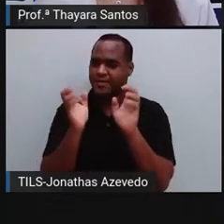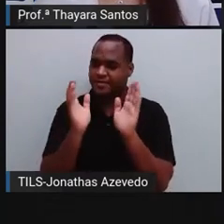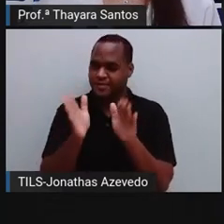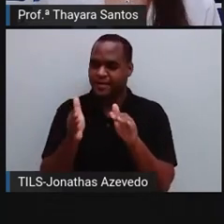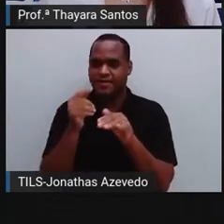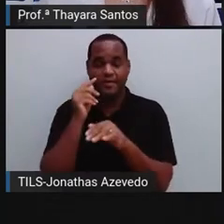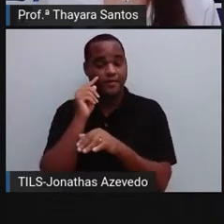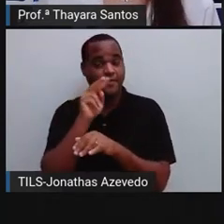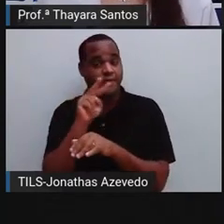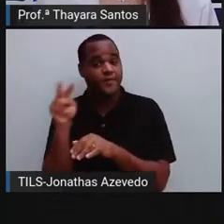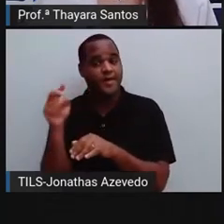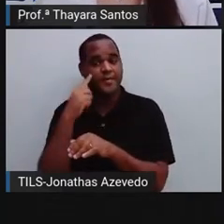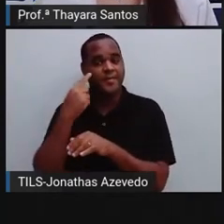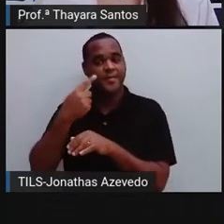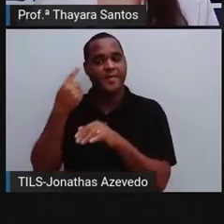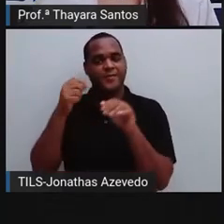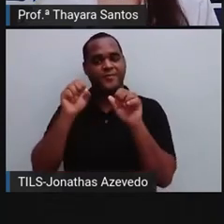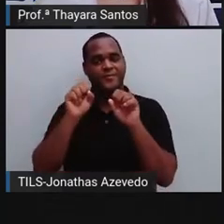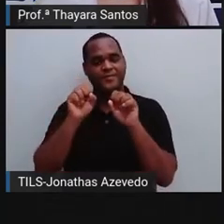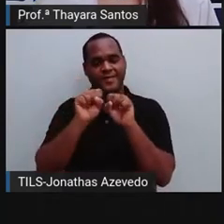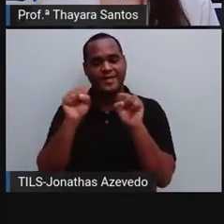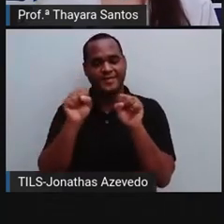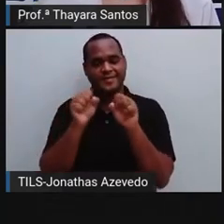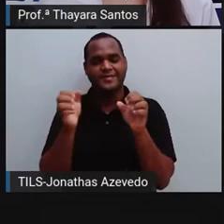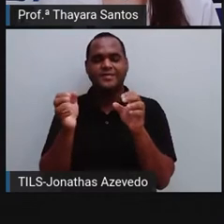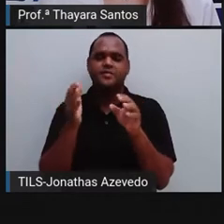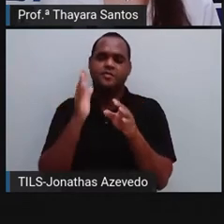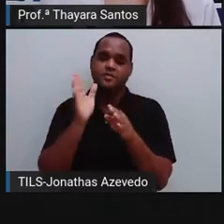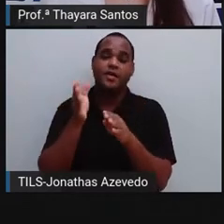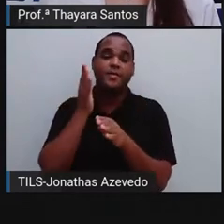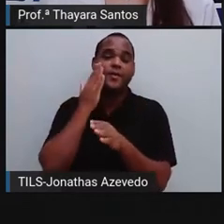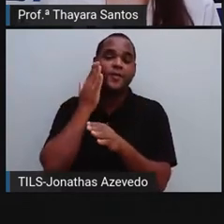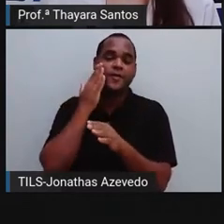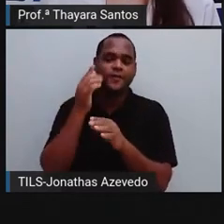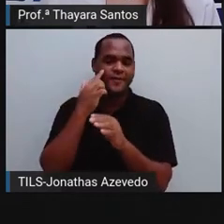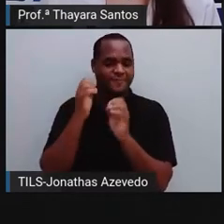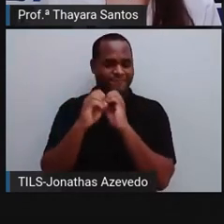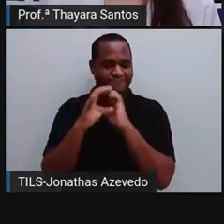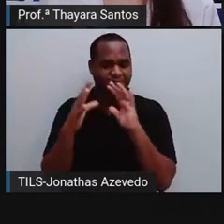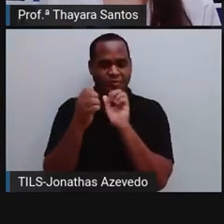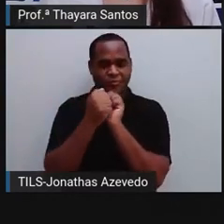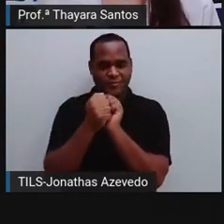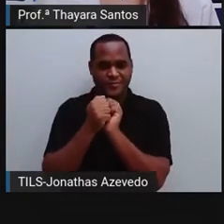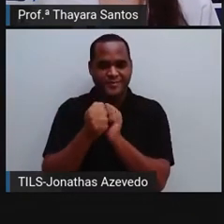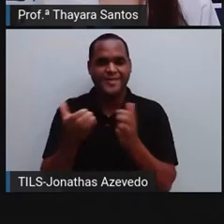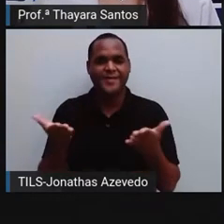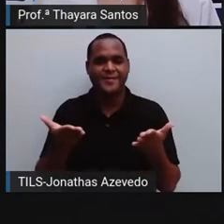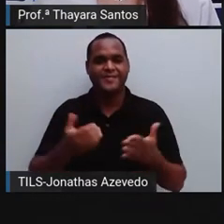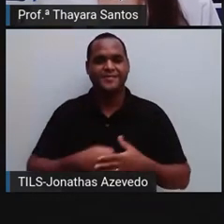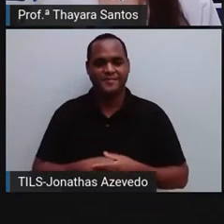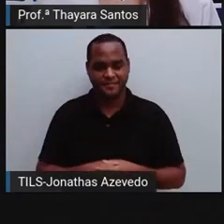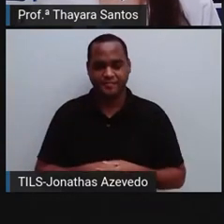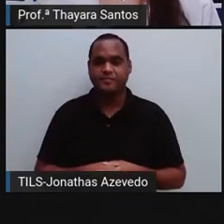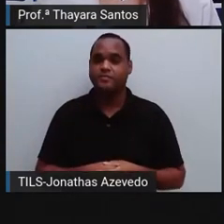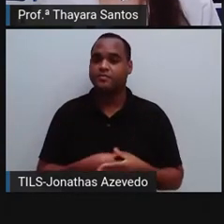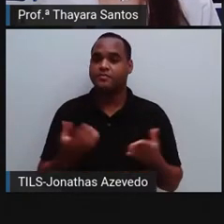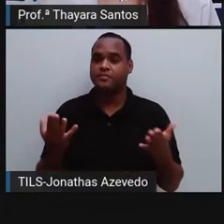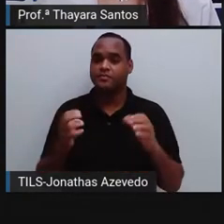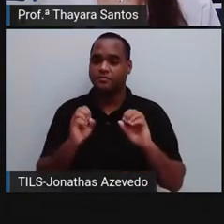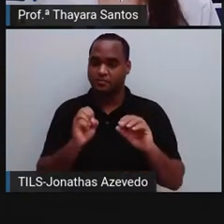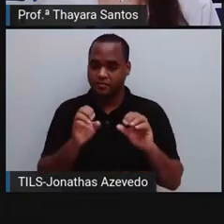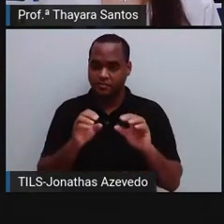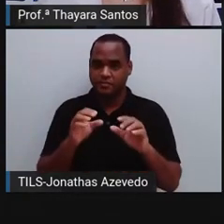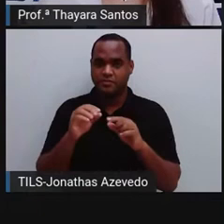porque viram lá no primeiro slide, mas para quem ainda não sabe, vamos descobrir juntos agora. A aula de hoje vai ser